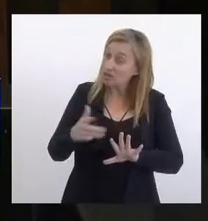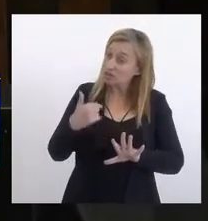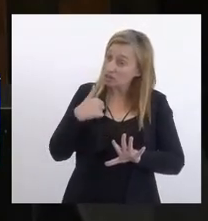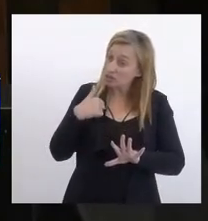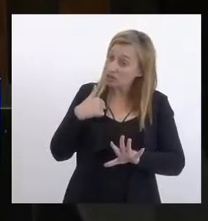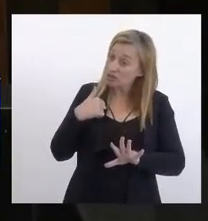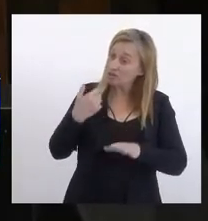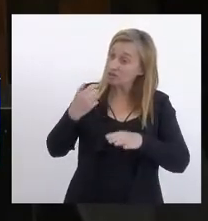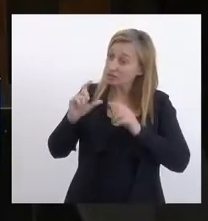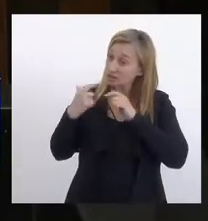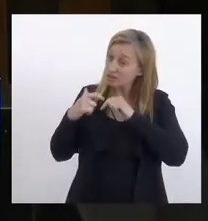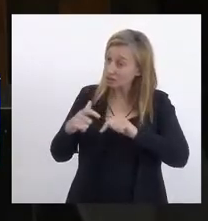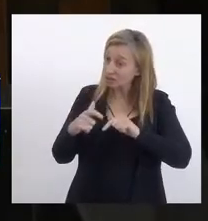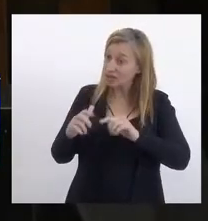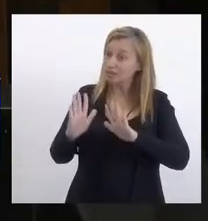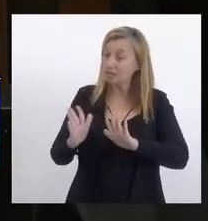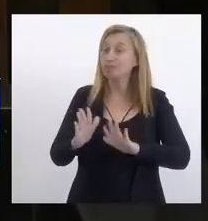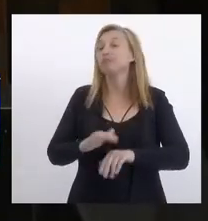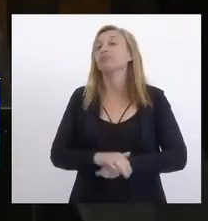cartesianos, né?